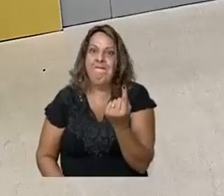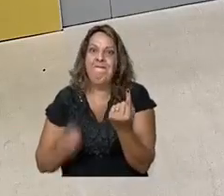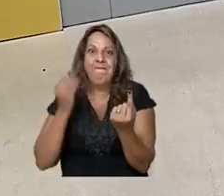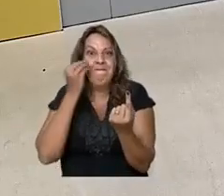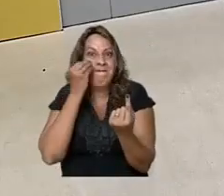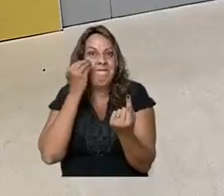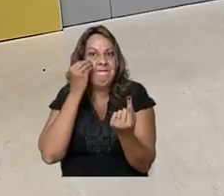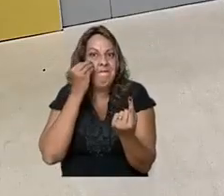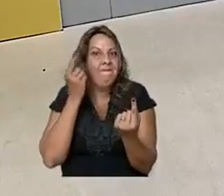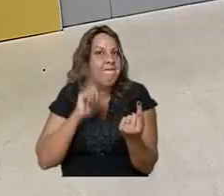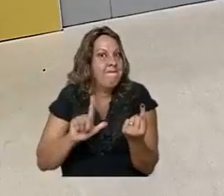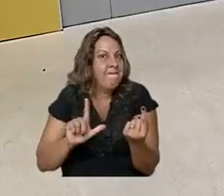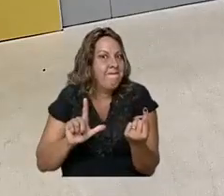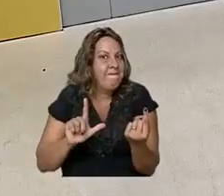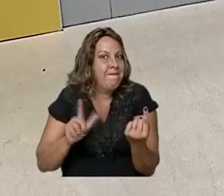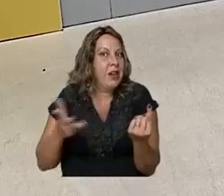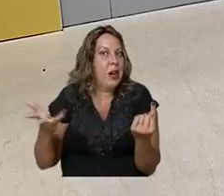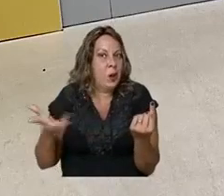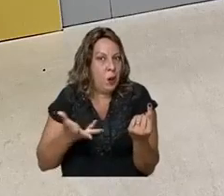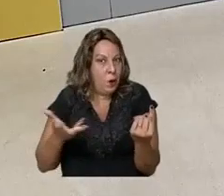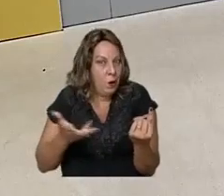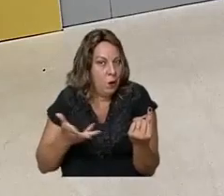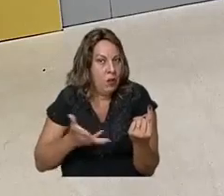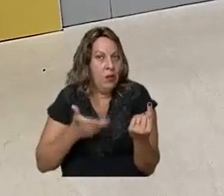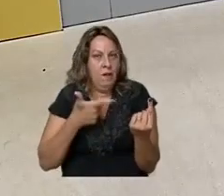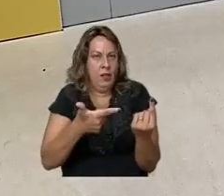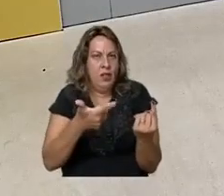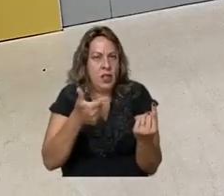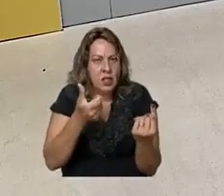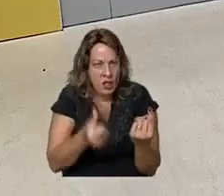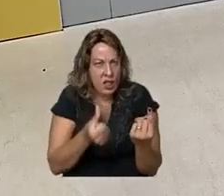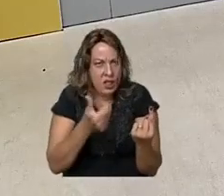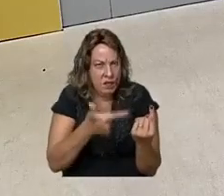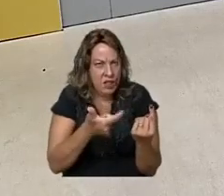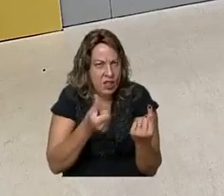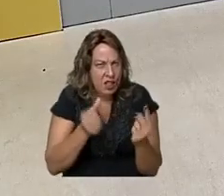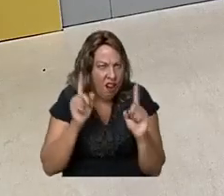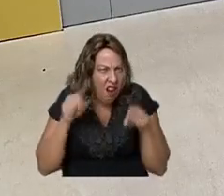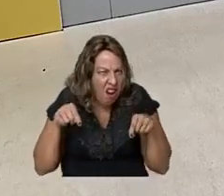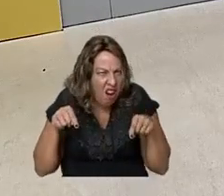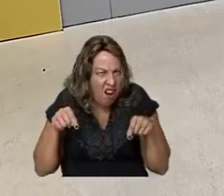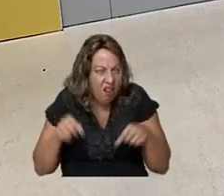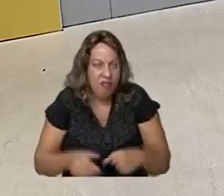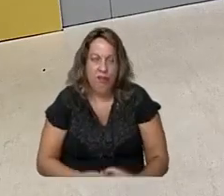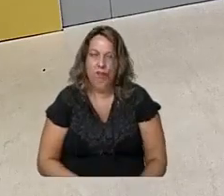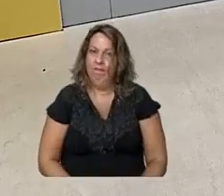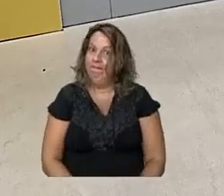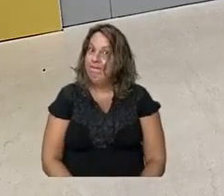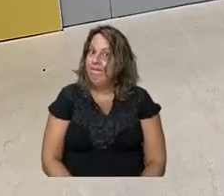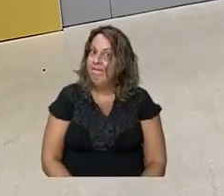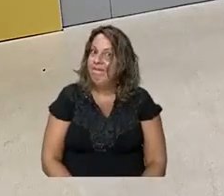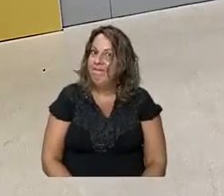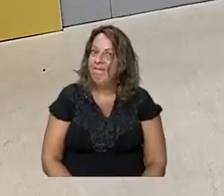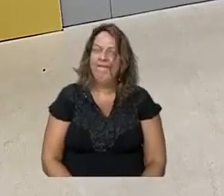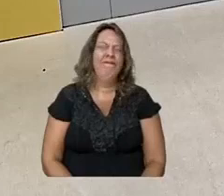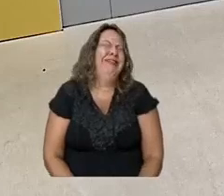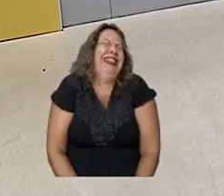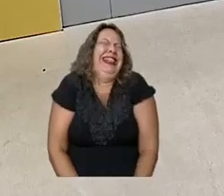vendo aqui. Será que vai sair agora com a bolinha de número 26? Saiu 26. 26 saiu.